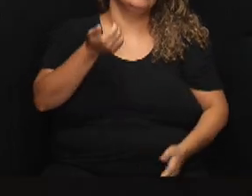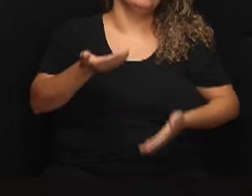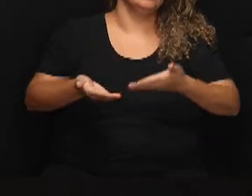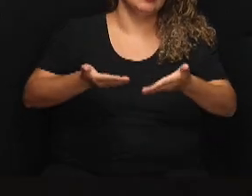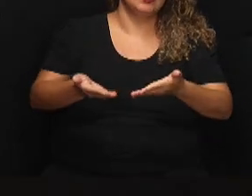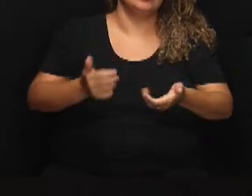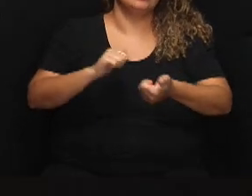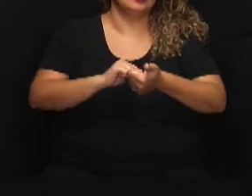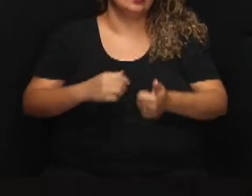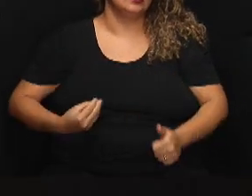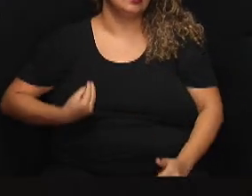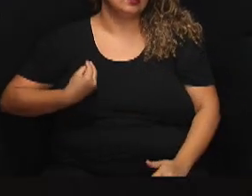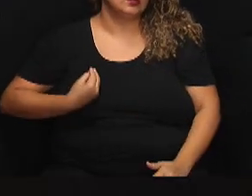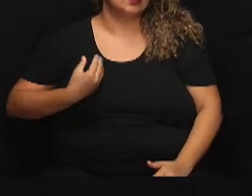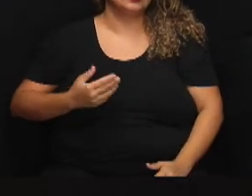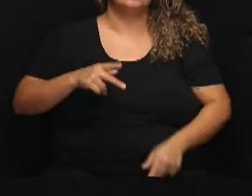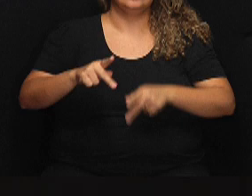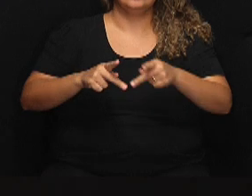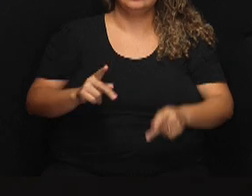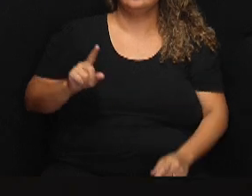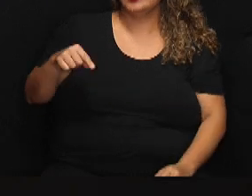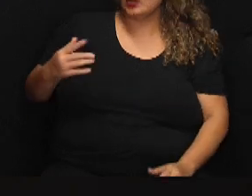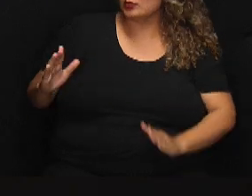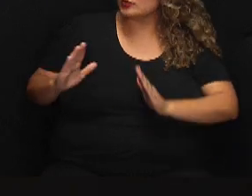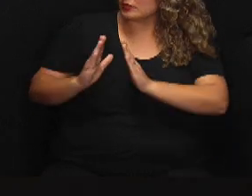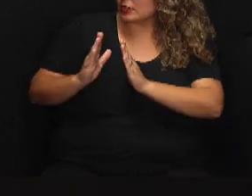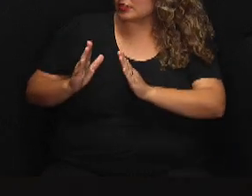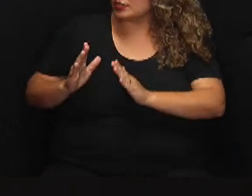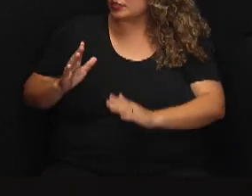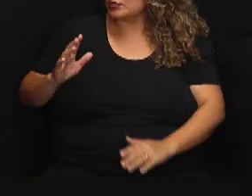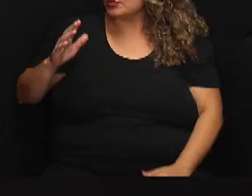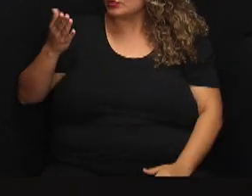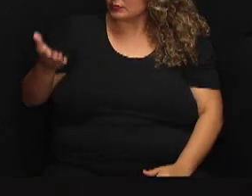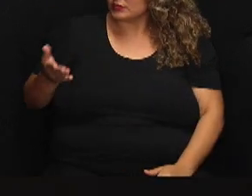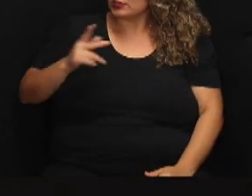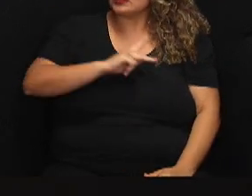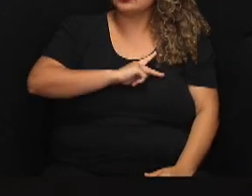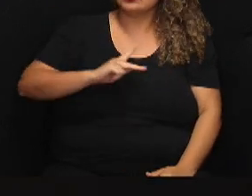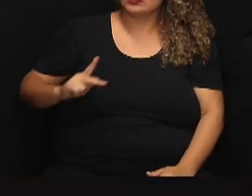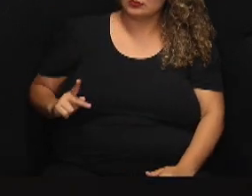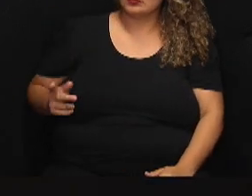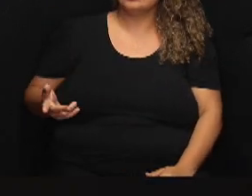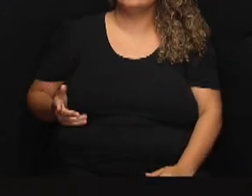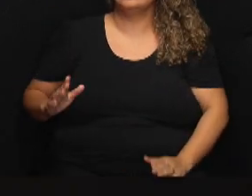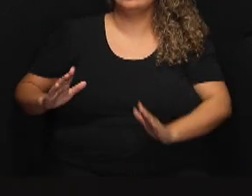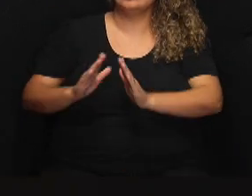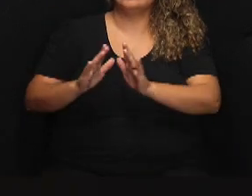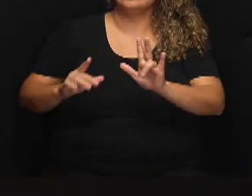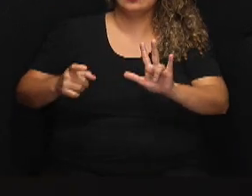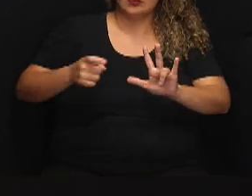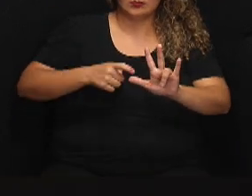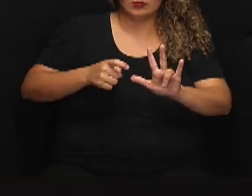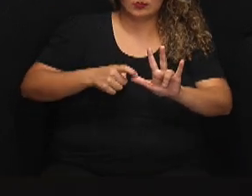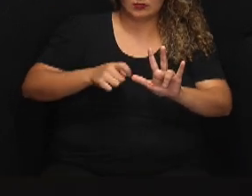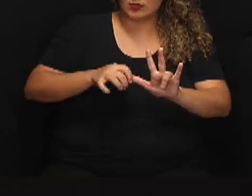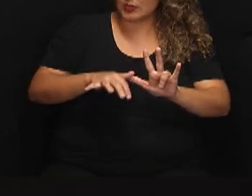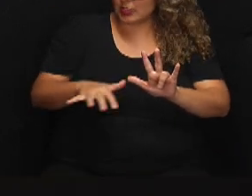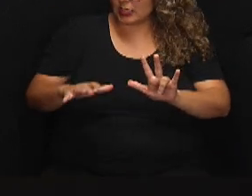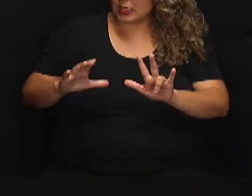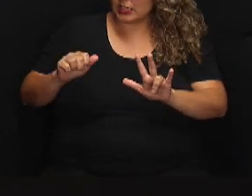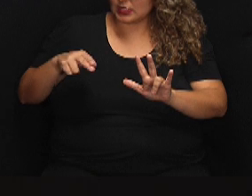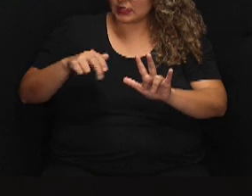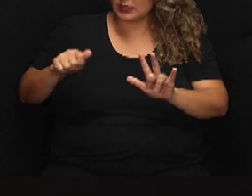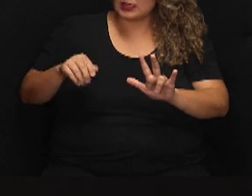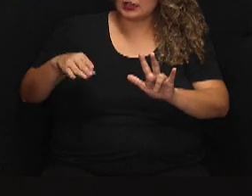a qualidade de vida também da população. A outra frente que você também vai presidir, né, a frente parlamentar pela cannabis medicinal e